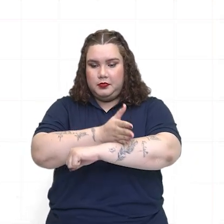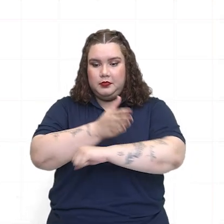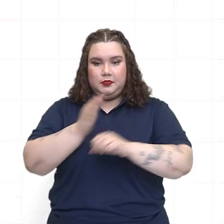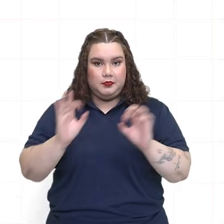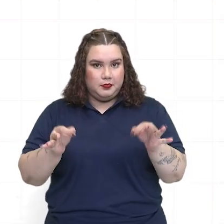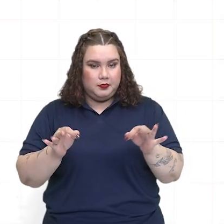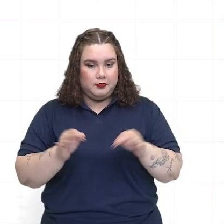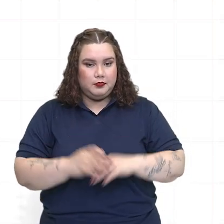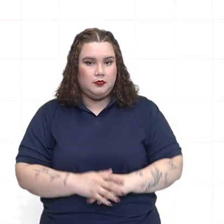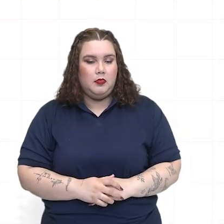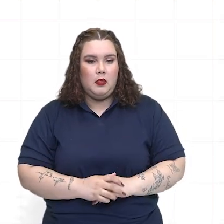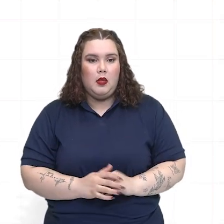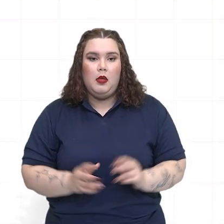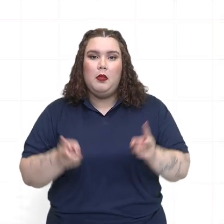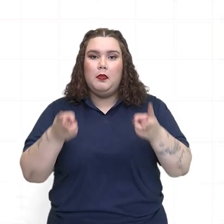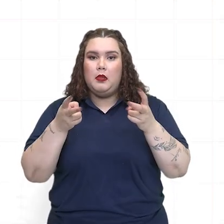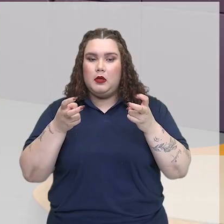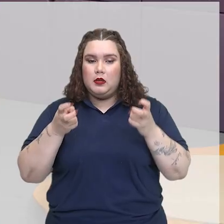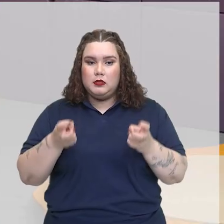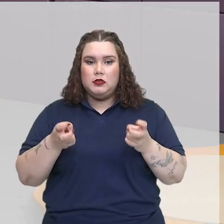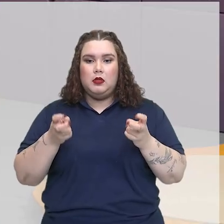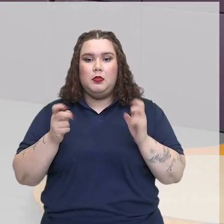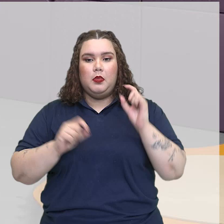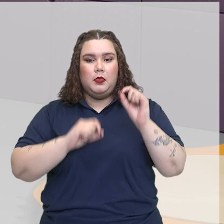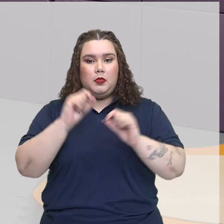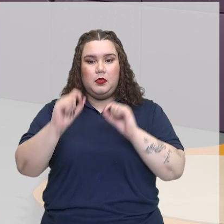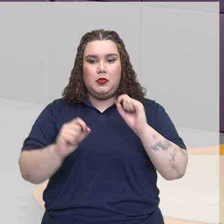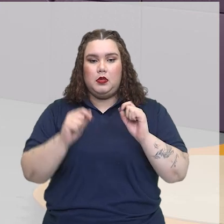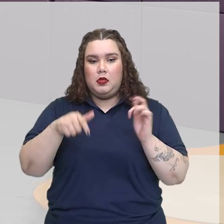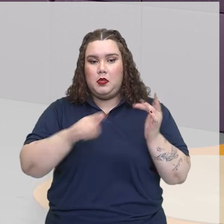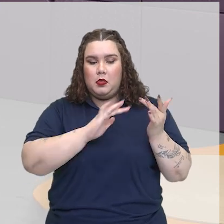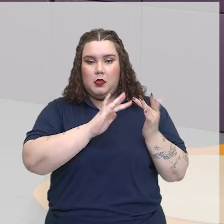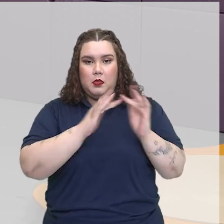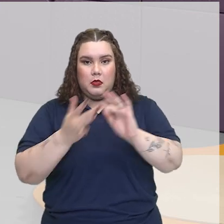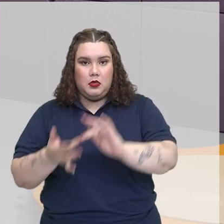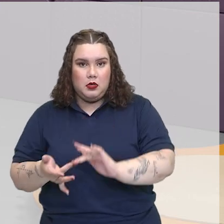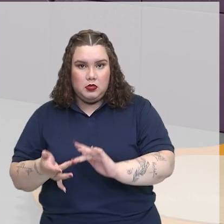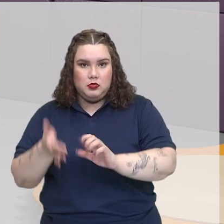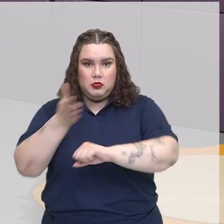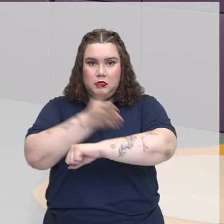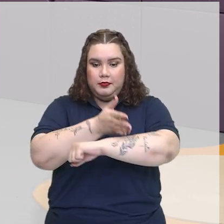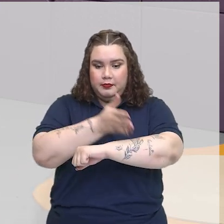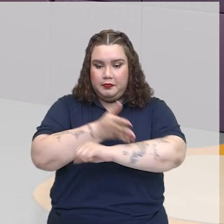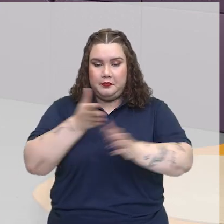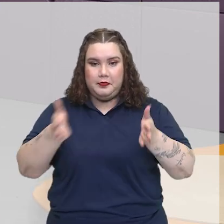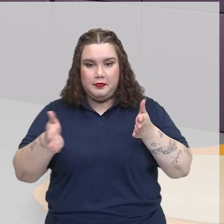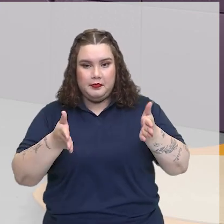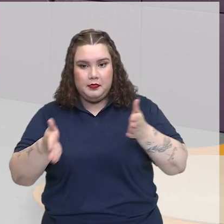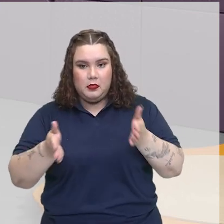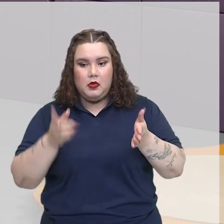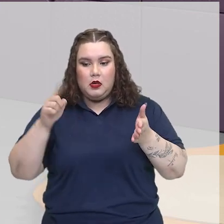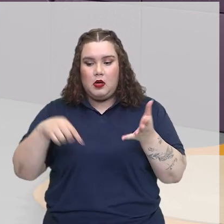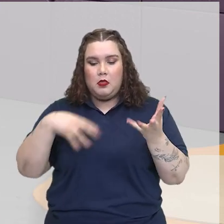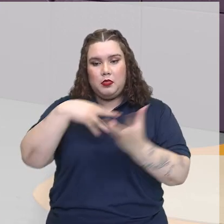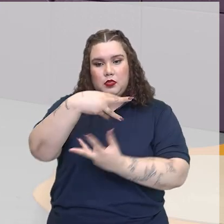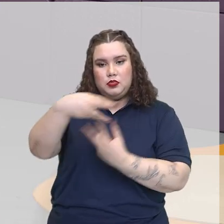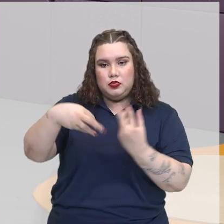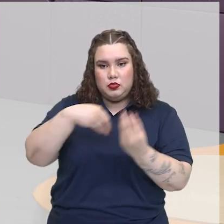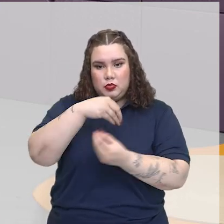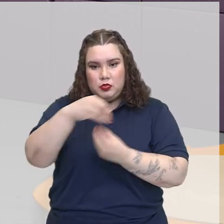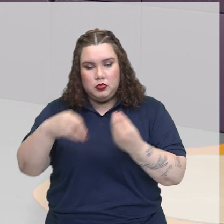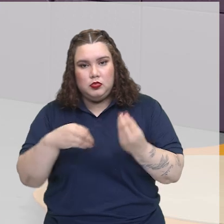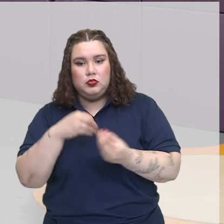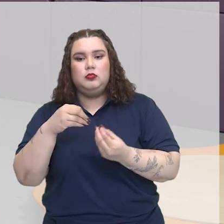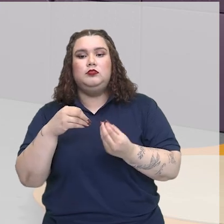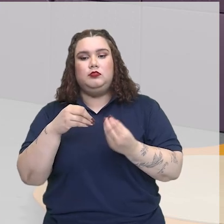Então, percebe-se justamente, né, que esse contexto medieval, ele é uma junção, né,